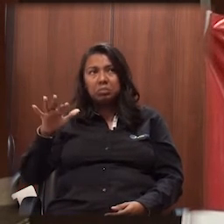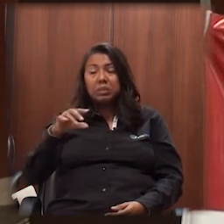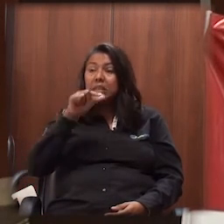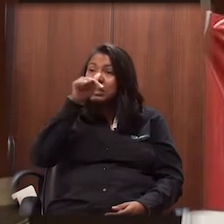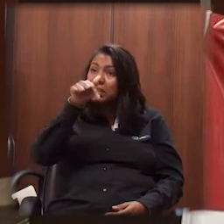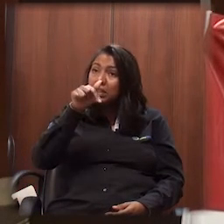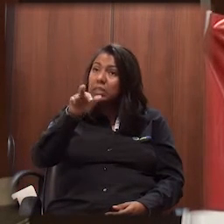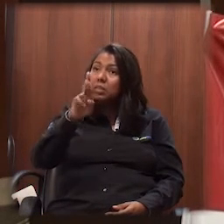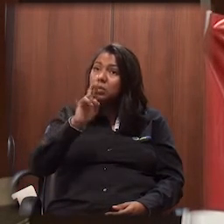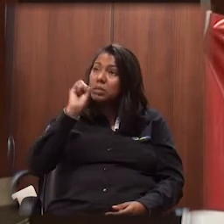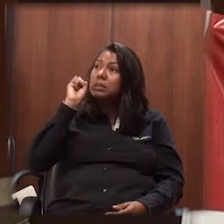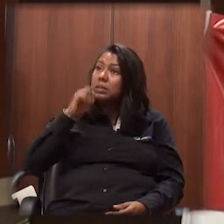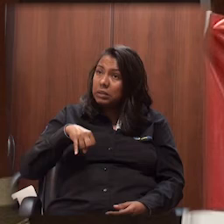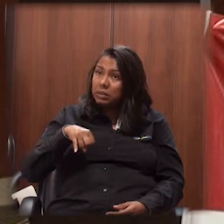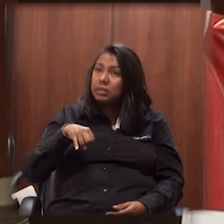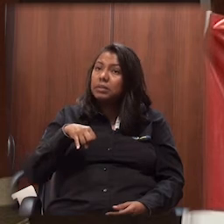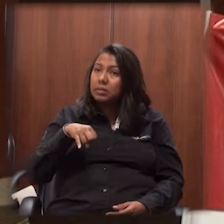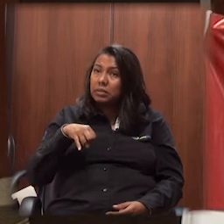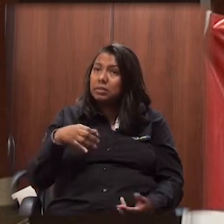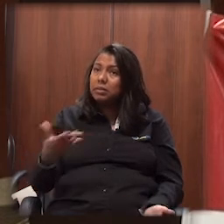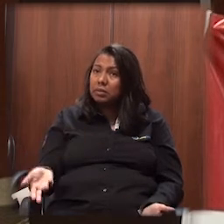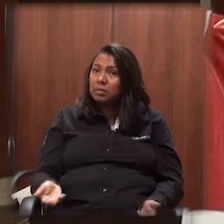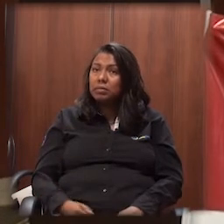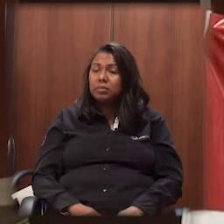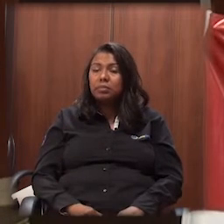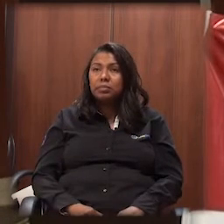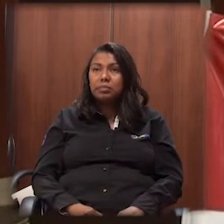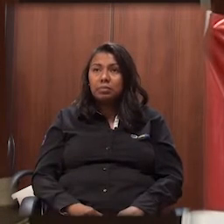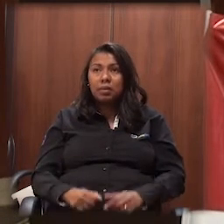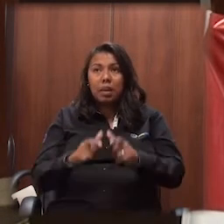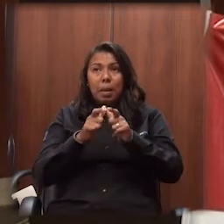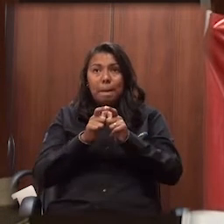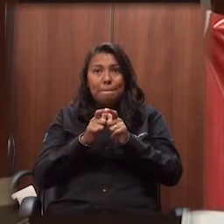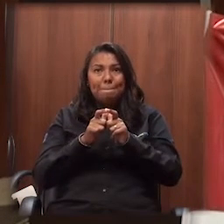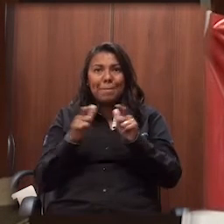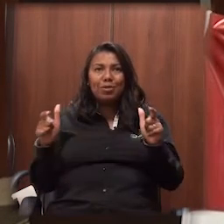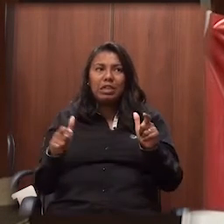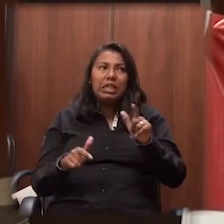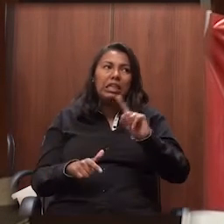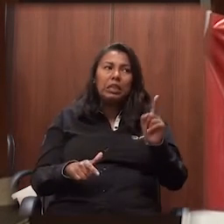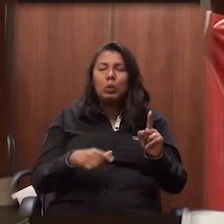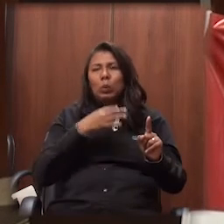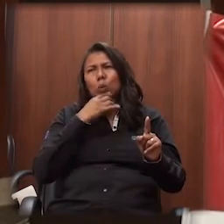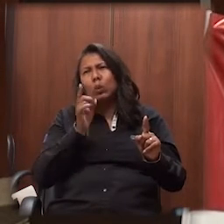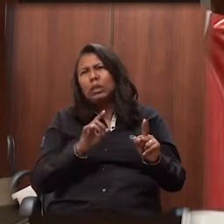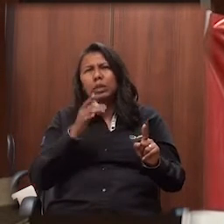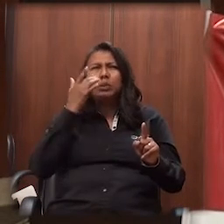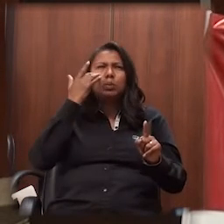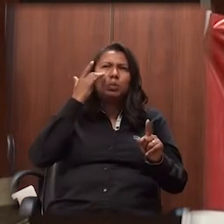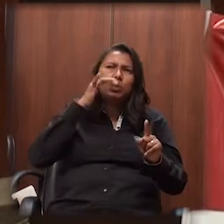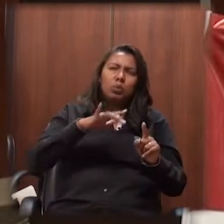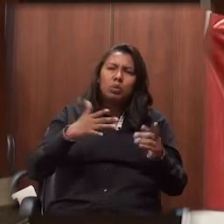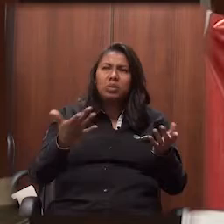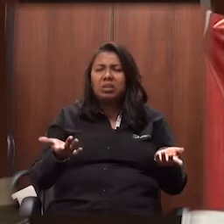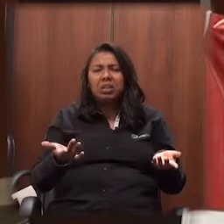7 respostas sim. Então, há um predomínio de respostas não conheço, não sei, não